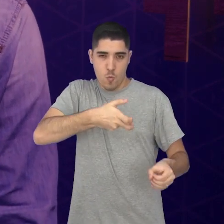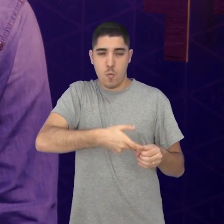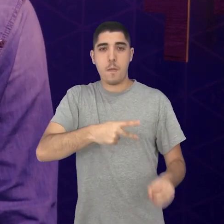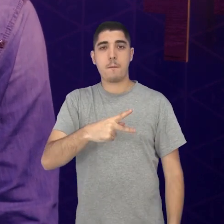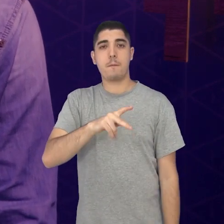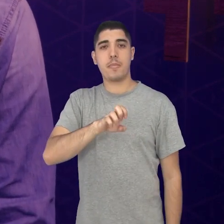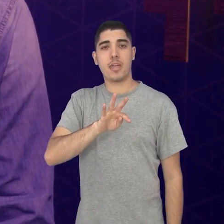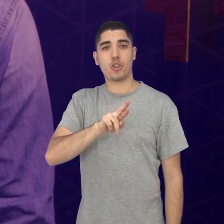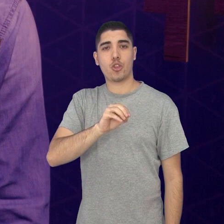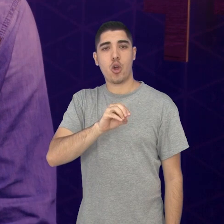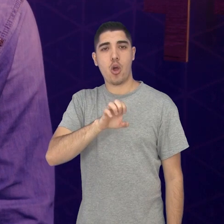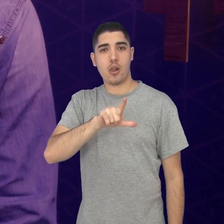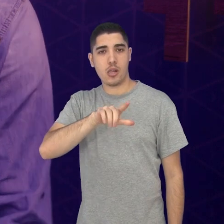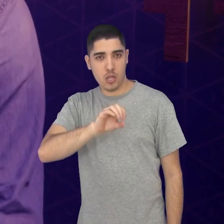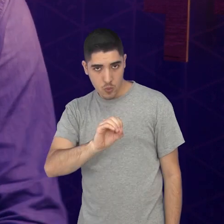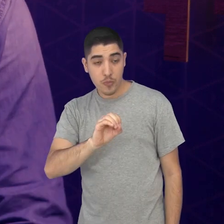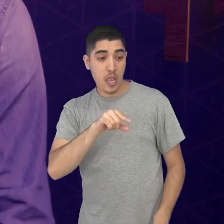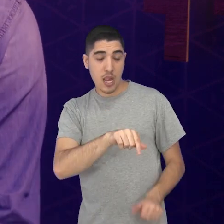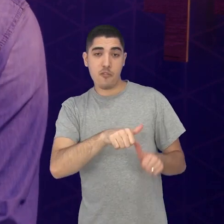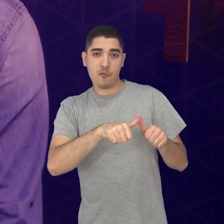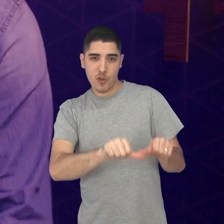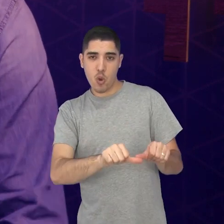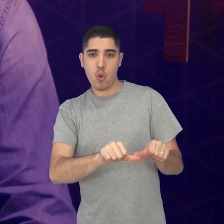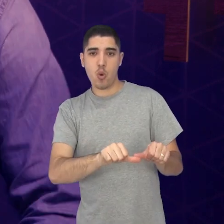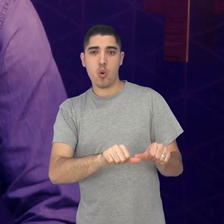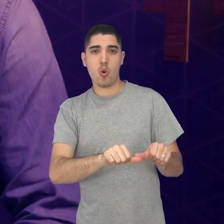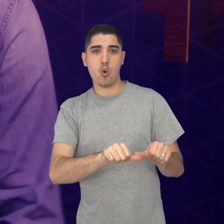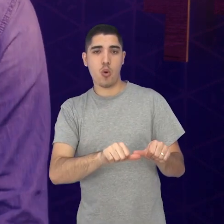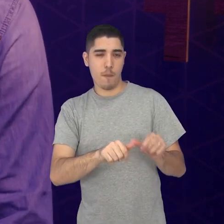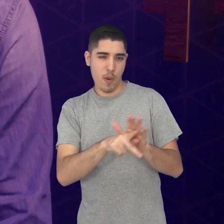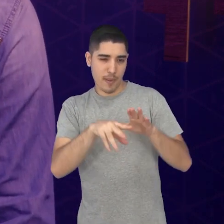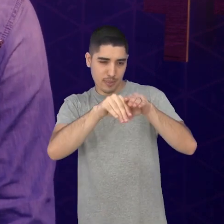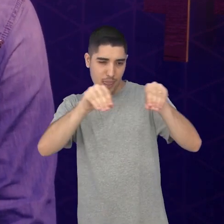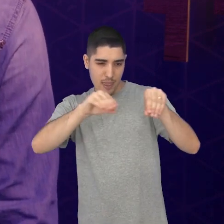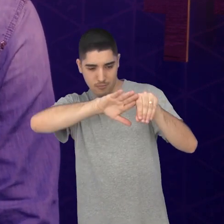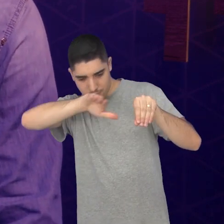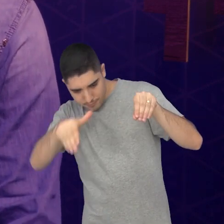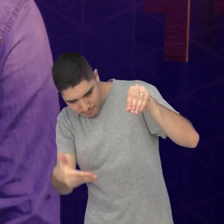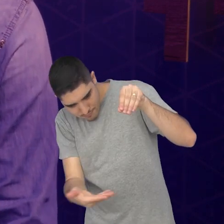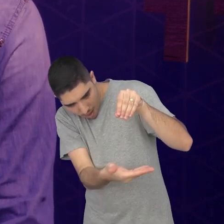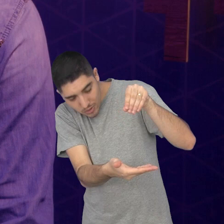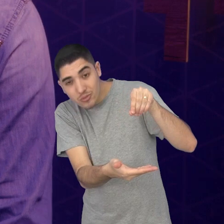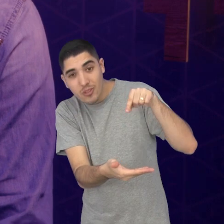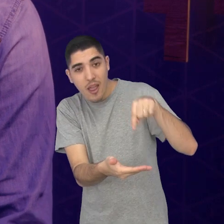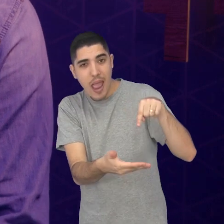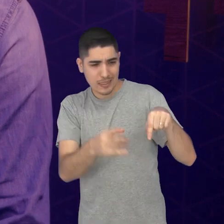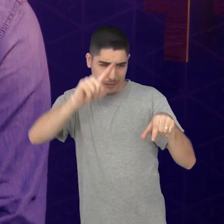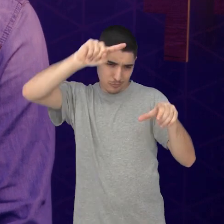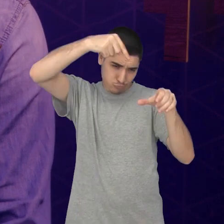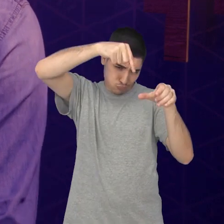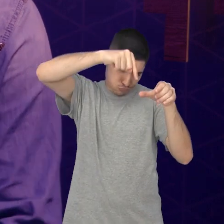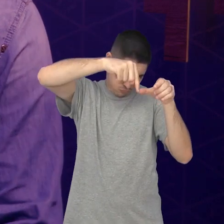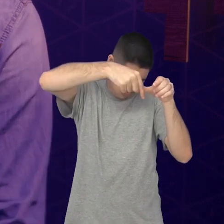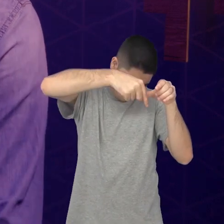petróleo. É um combustível fóssil que ficou ali represado debaixo da terra, um gás que ficou ali,